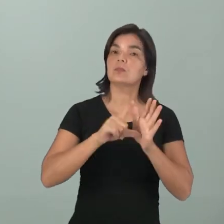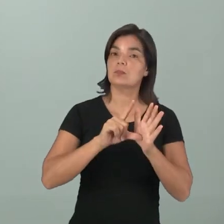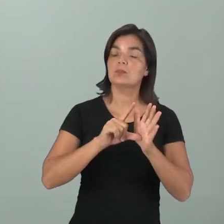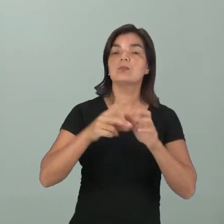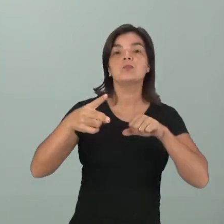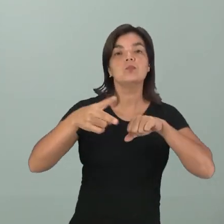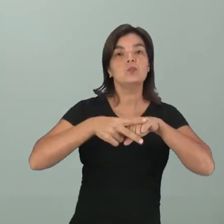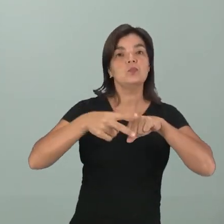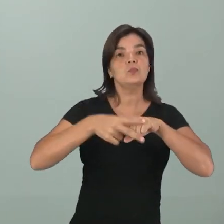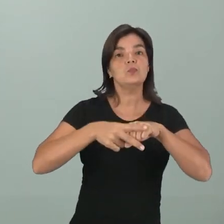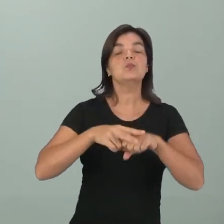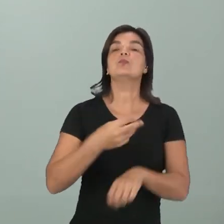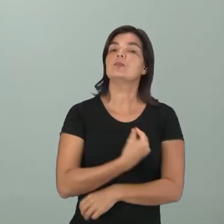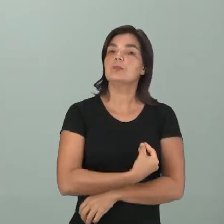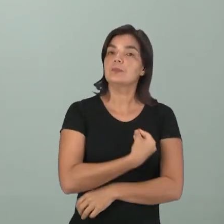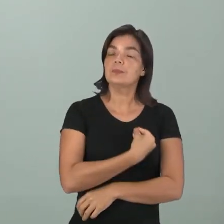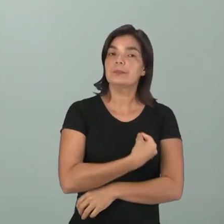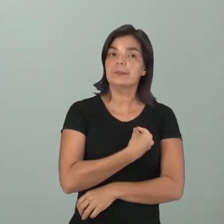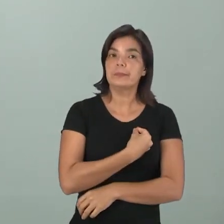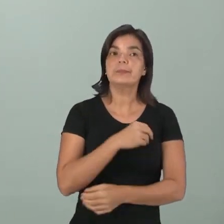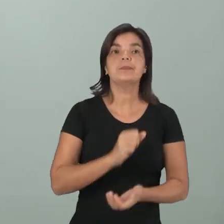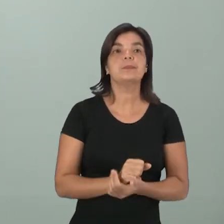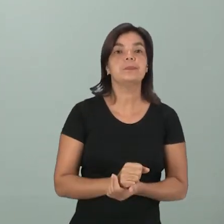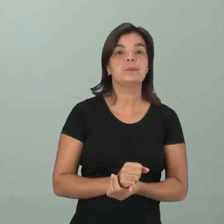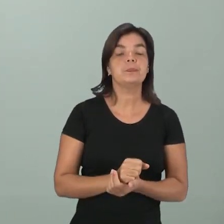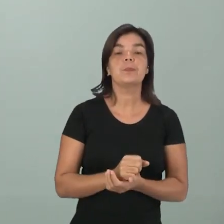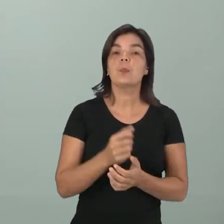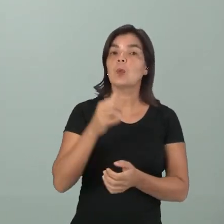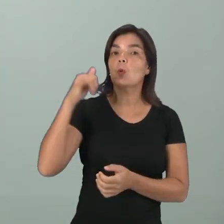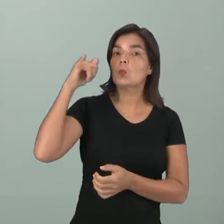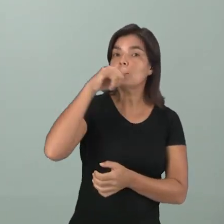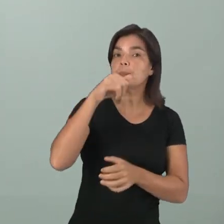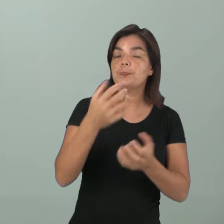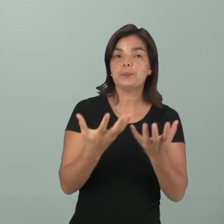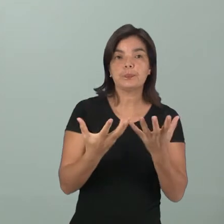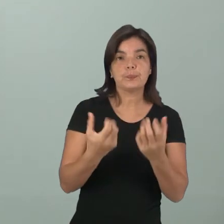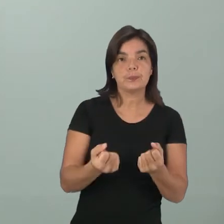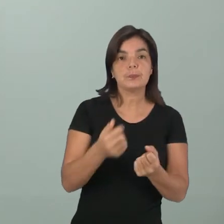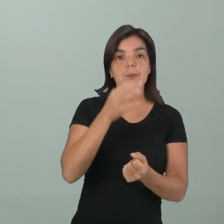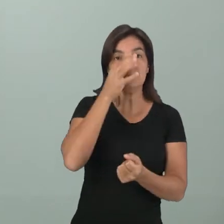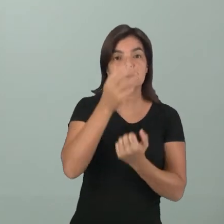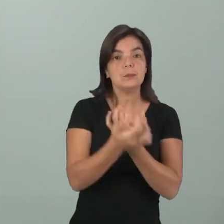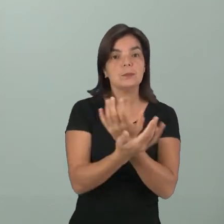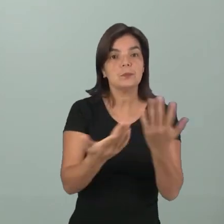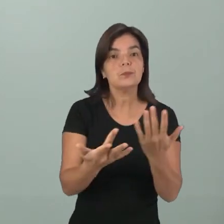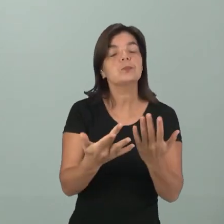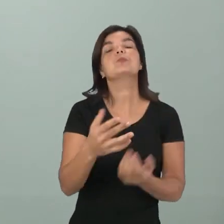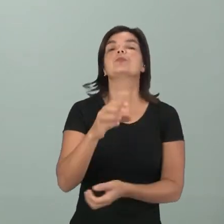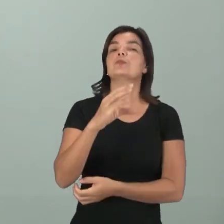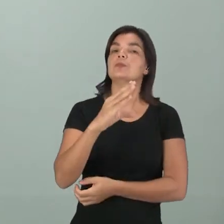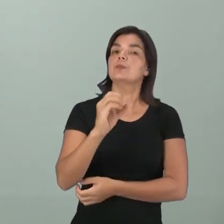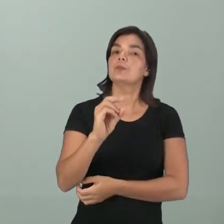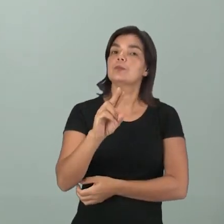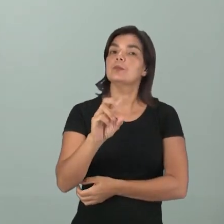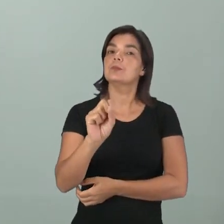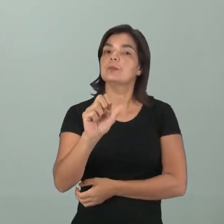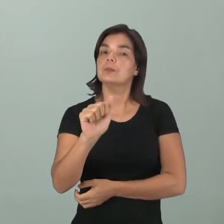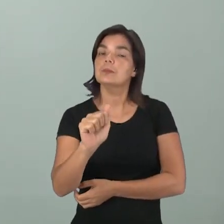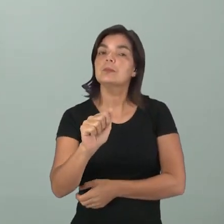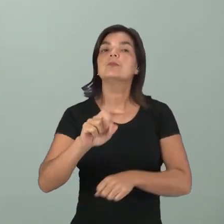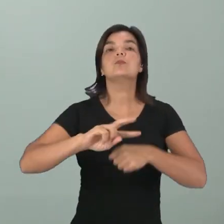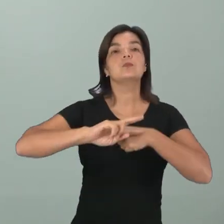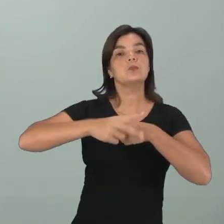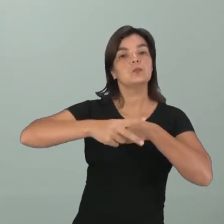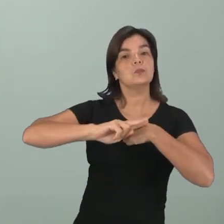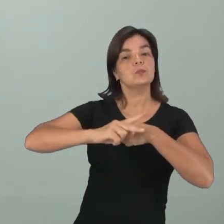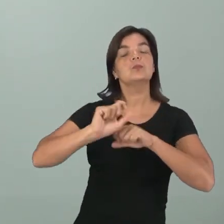forma verbal houve. O motor do avião sugou as flores jogadas é a causa que gerou como consequência